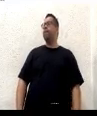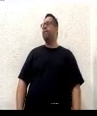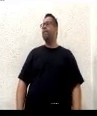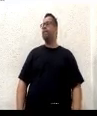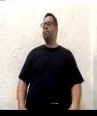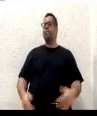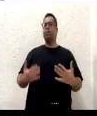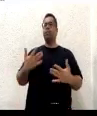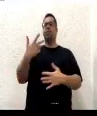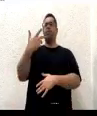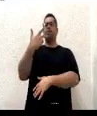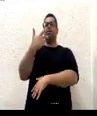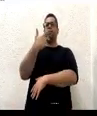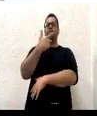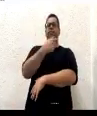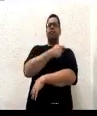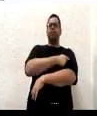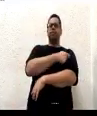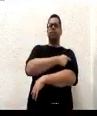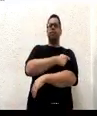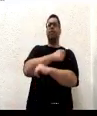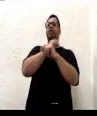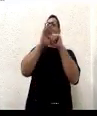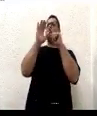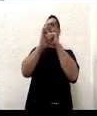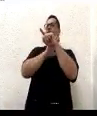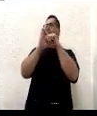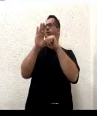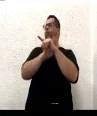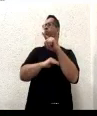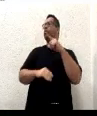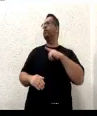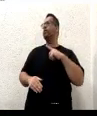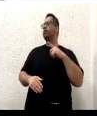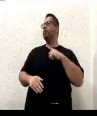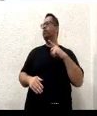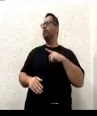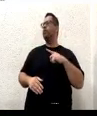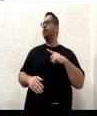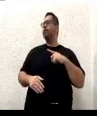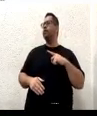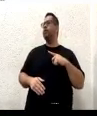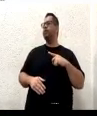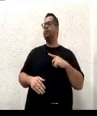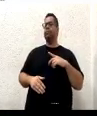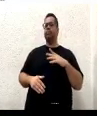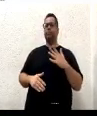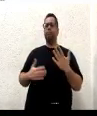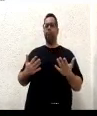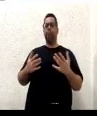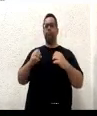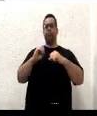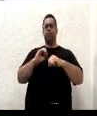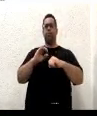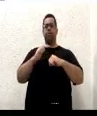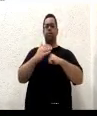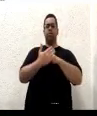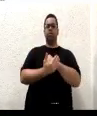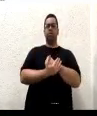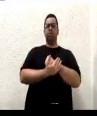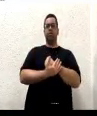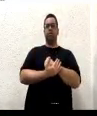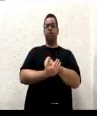várias perguntas feitas, várias coisas, enfim. Na Covid, não